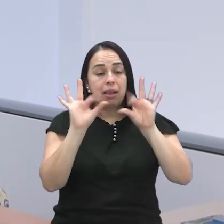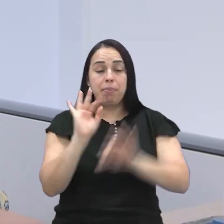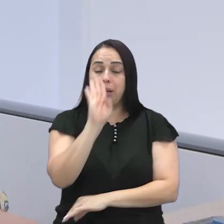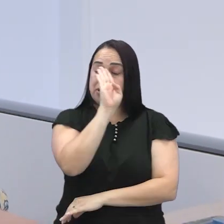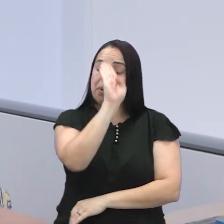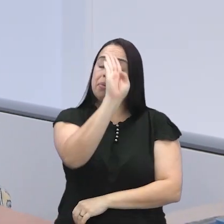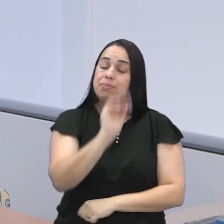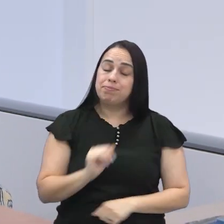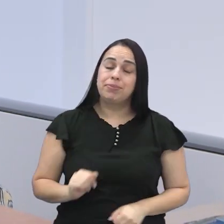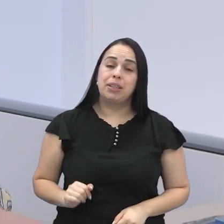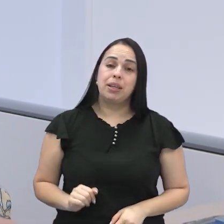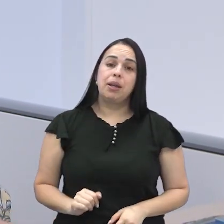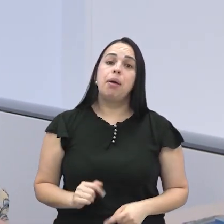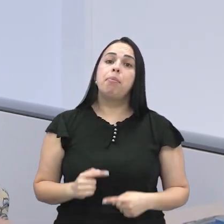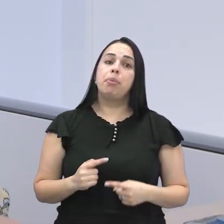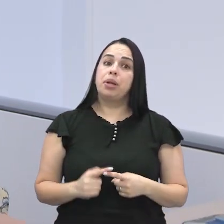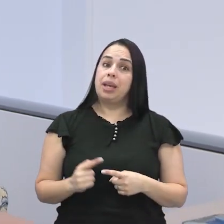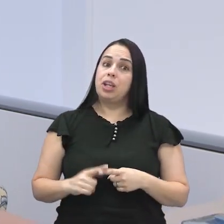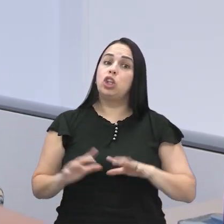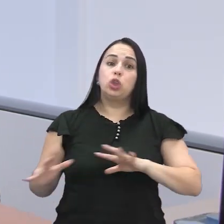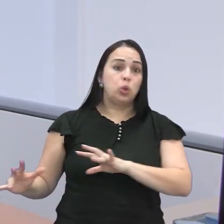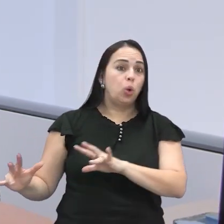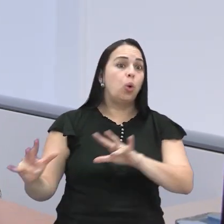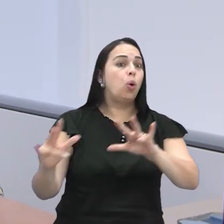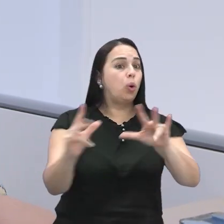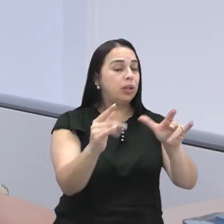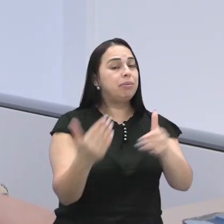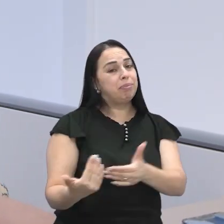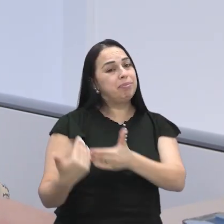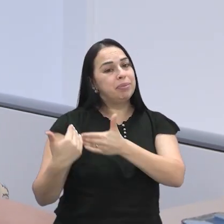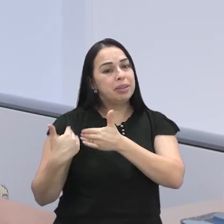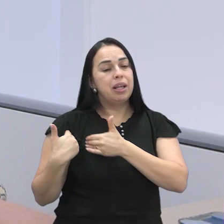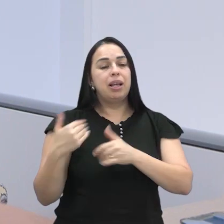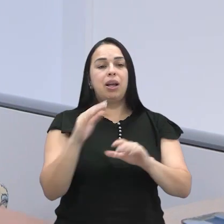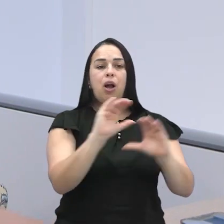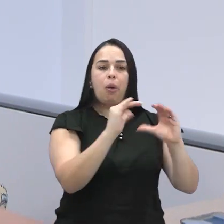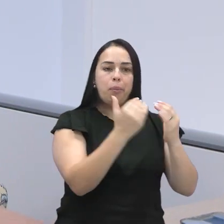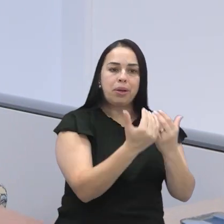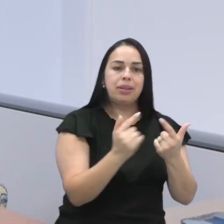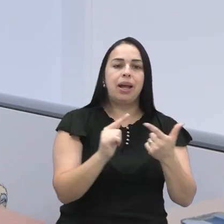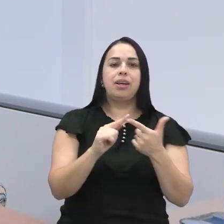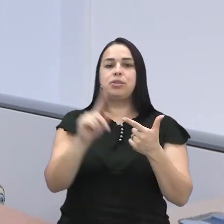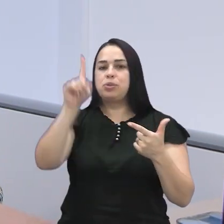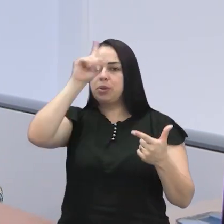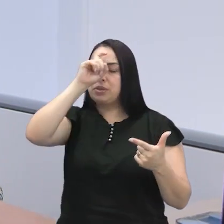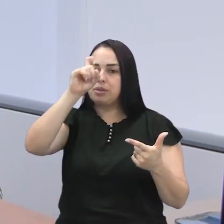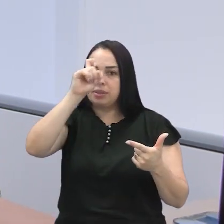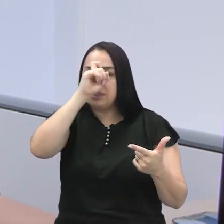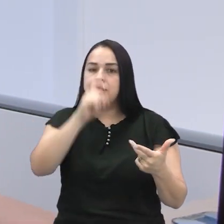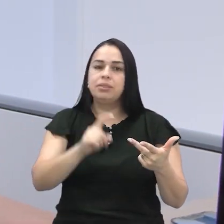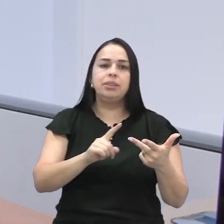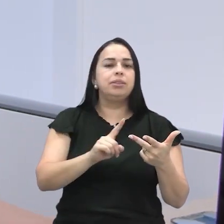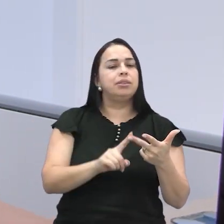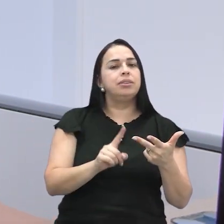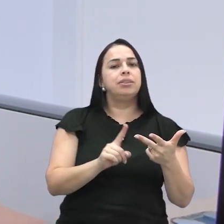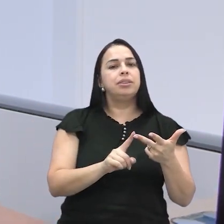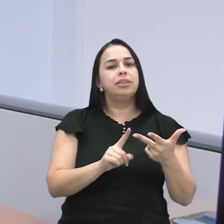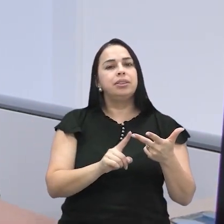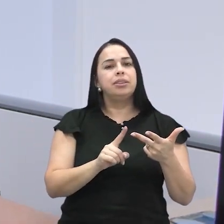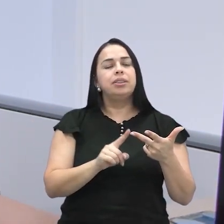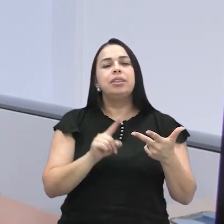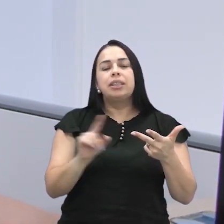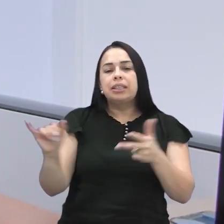alerta, principalmente porque envolve a todos, Envolve a comunidade, envolve os hospitais,